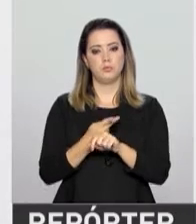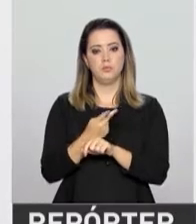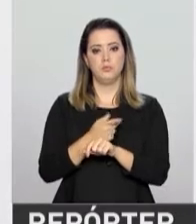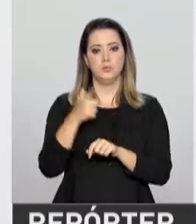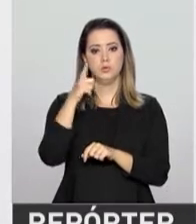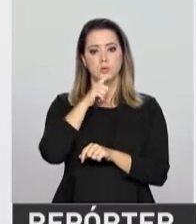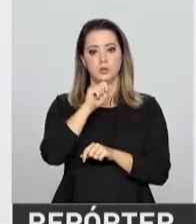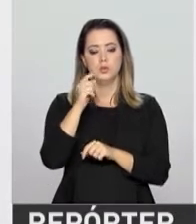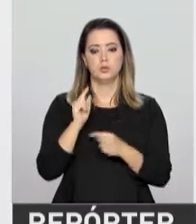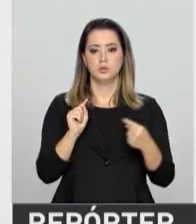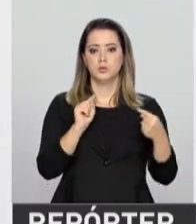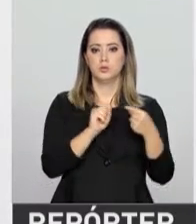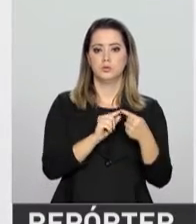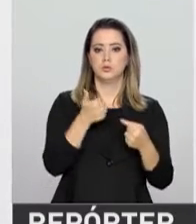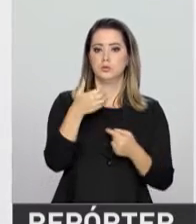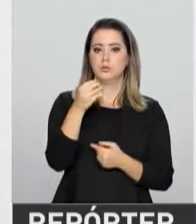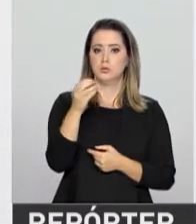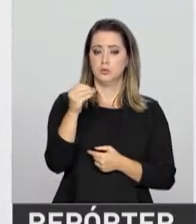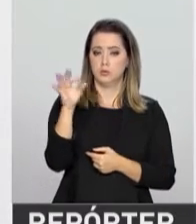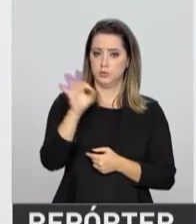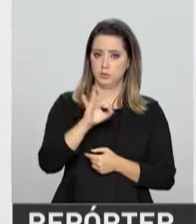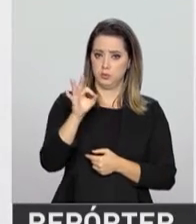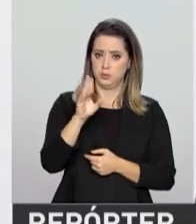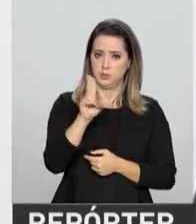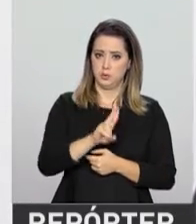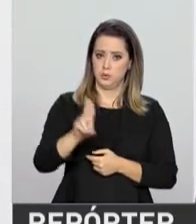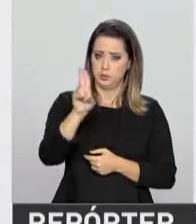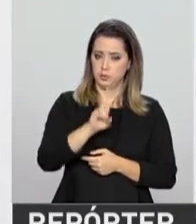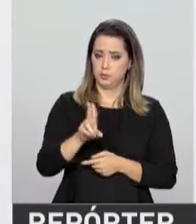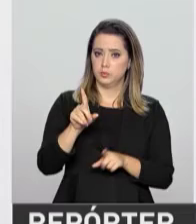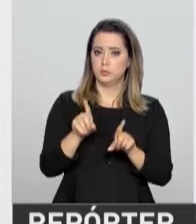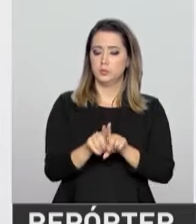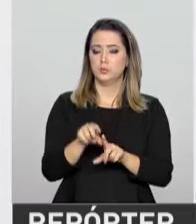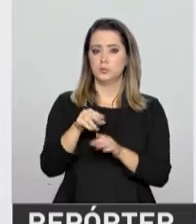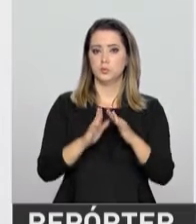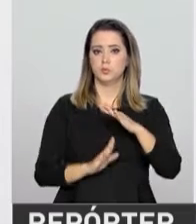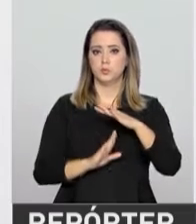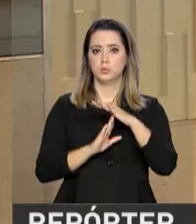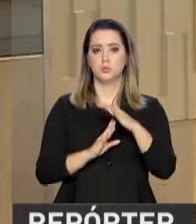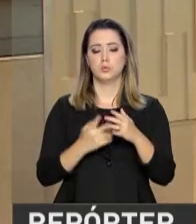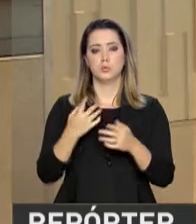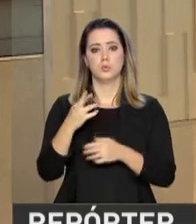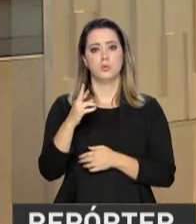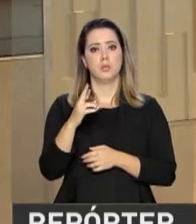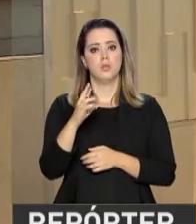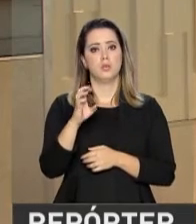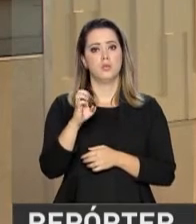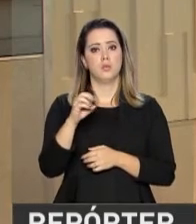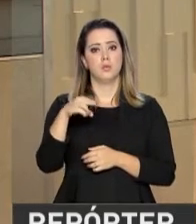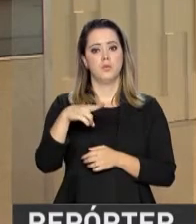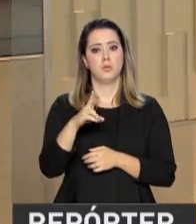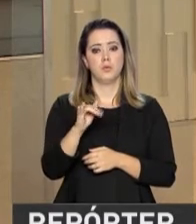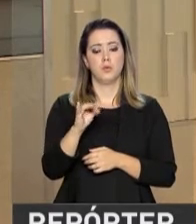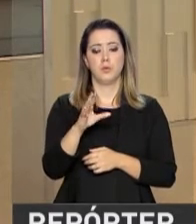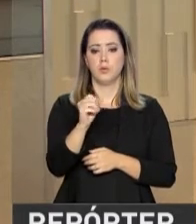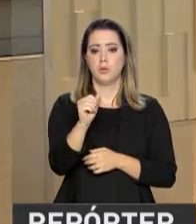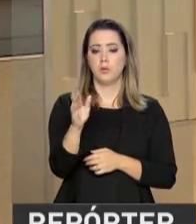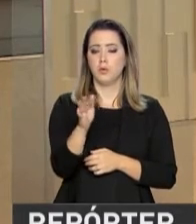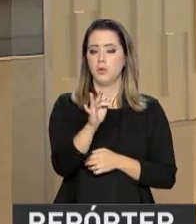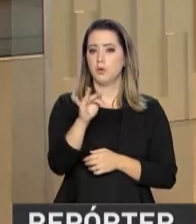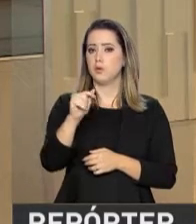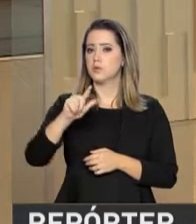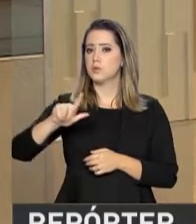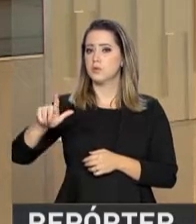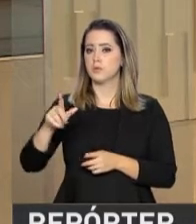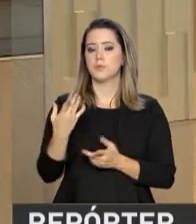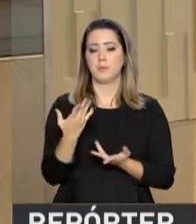atingir a meta de 100% de utilização do teto de renúncia fiscal. Uma das principais novidades da Lei Rouanet é que